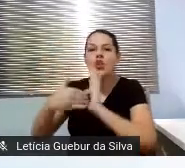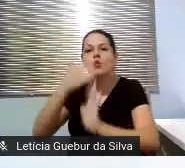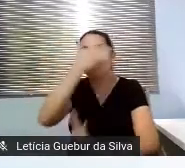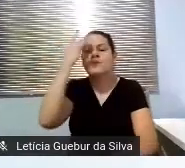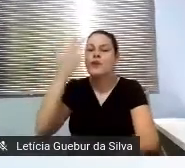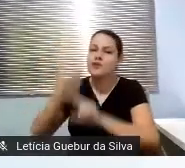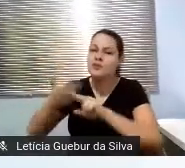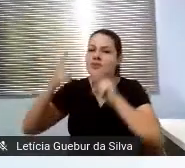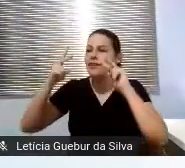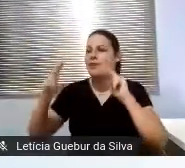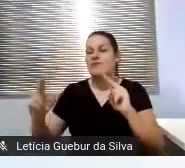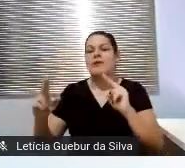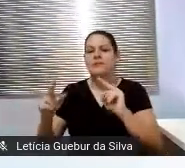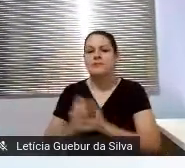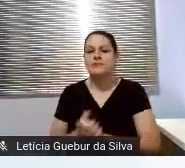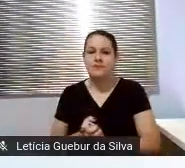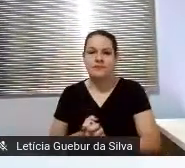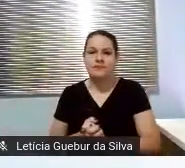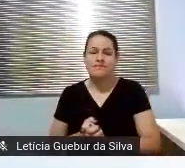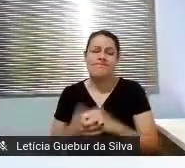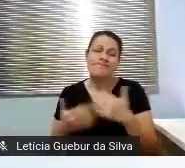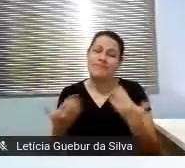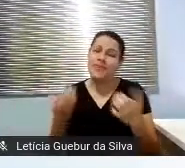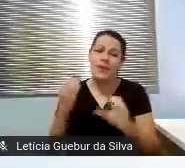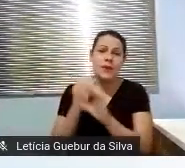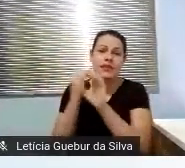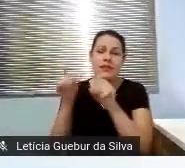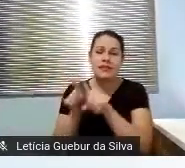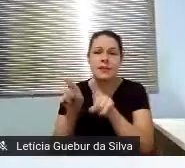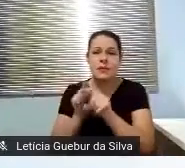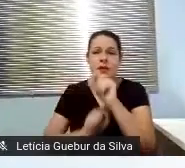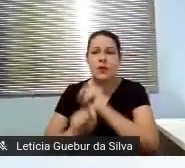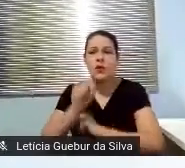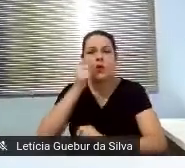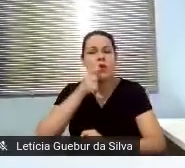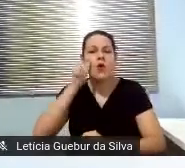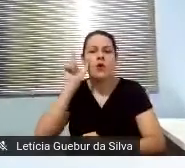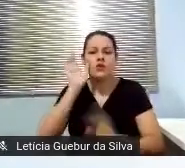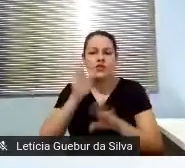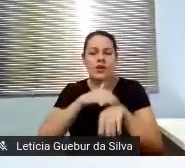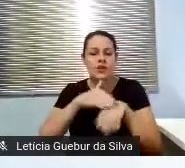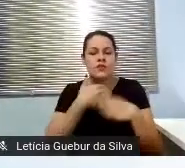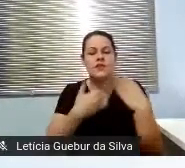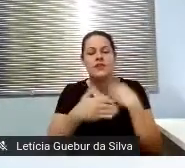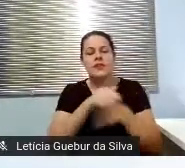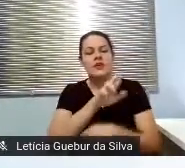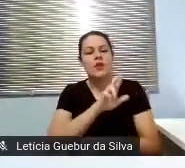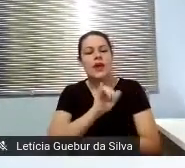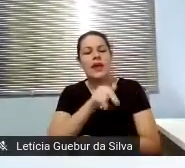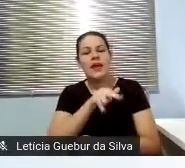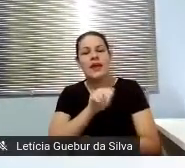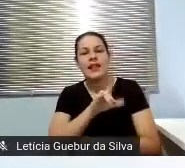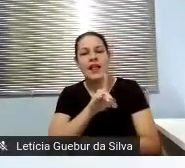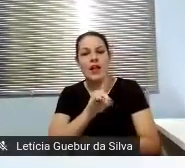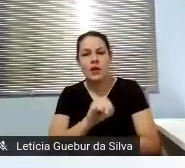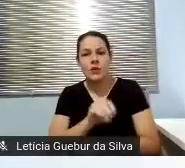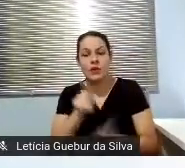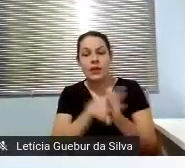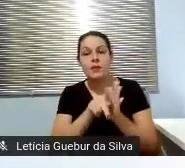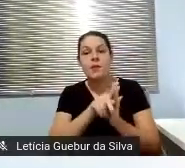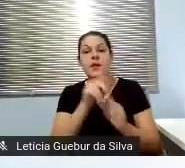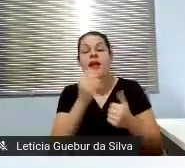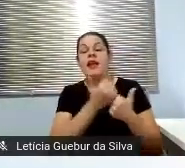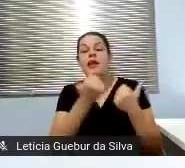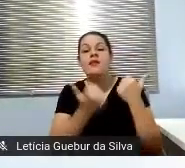E você sabe que, por coincidência, ontem aqui eu entrevistei o doutor Reinaldo Guimarães, ele é vice-presidente da Associação Brasileira